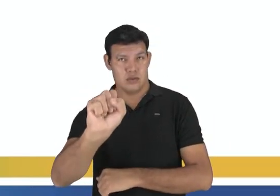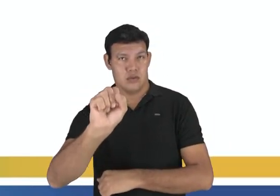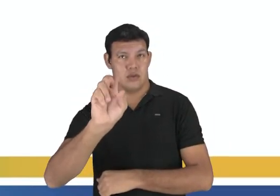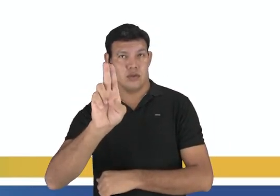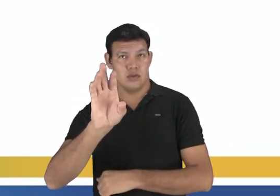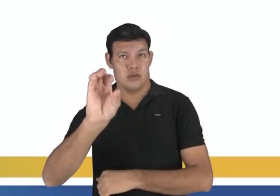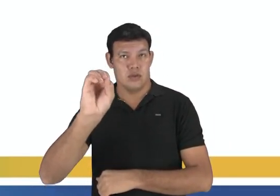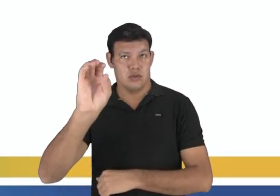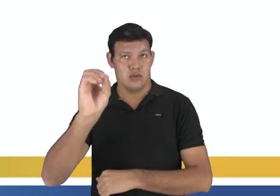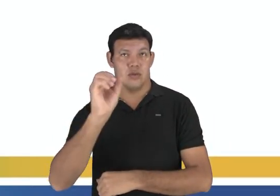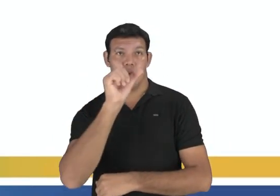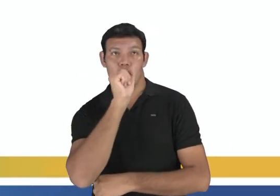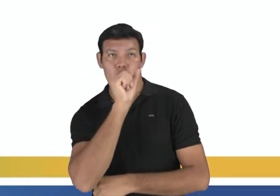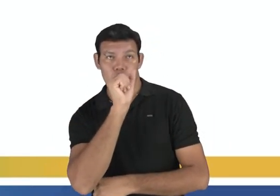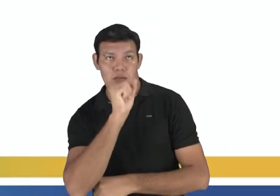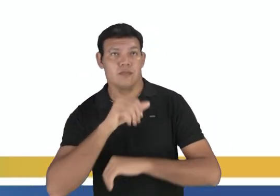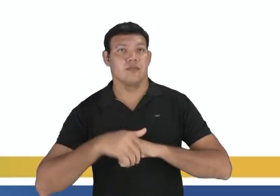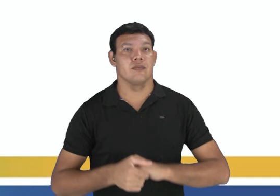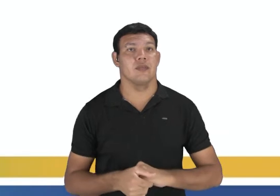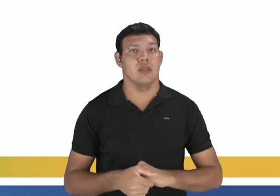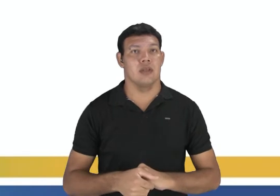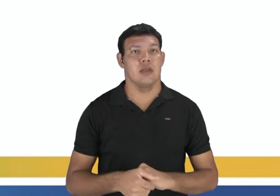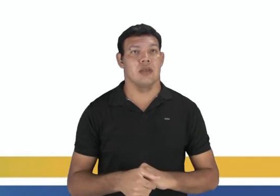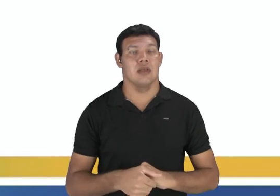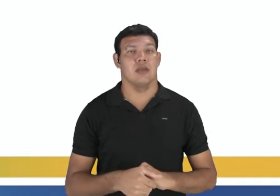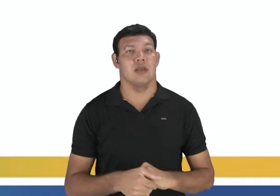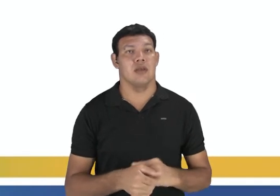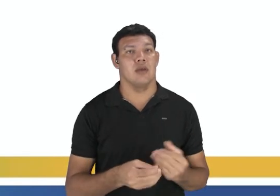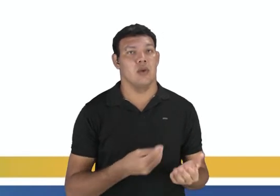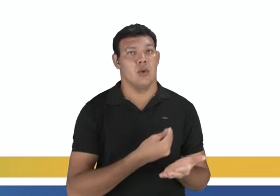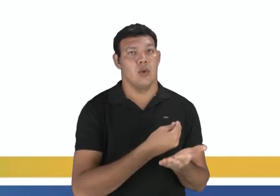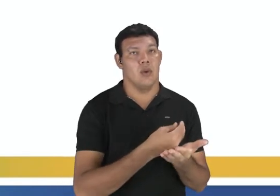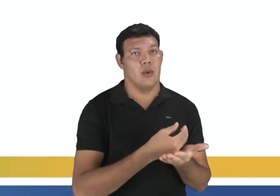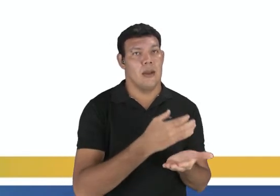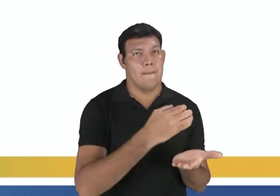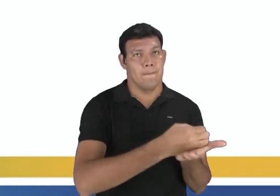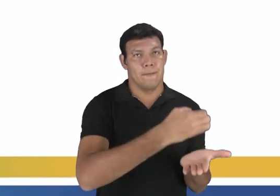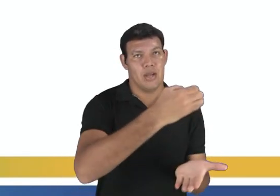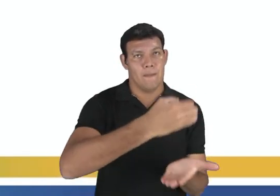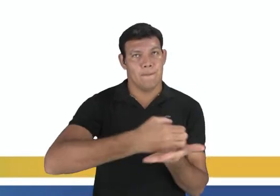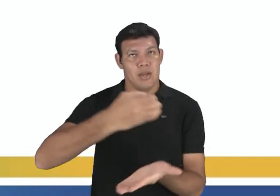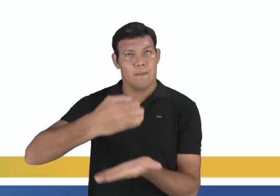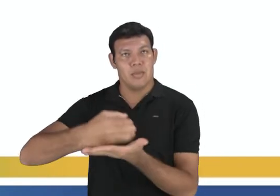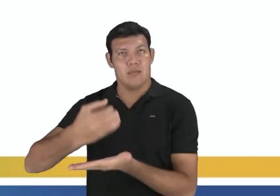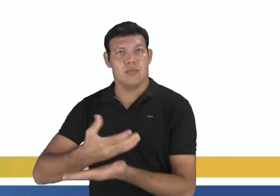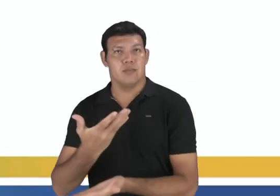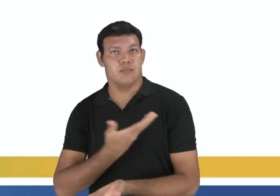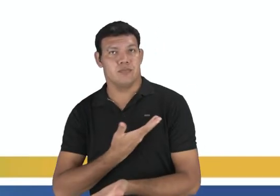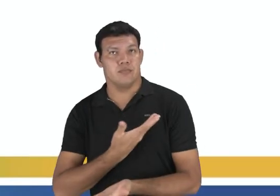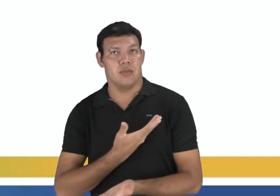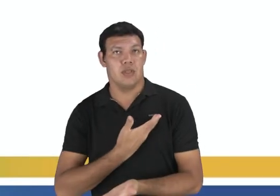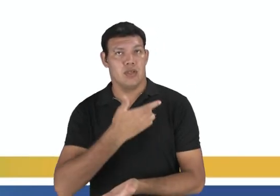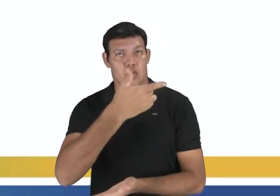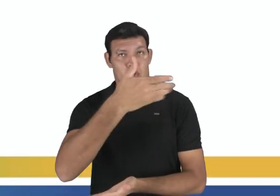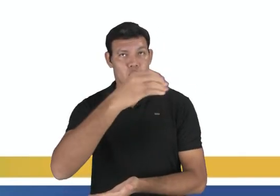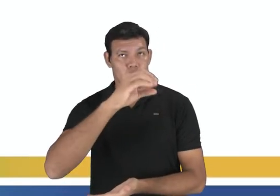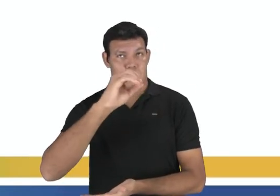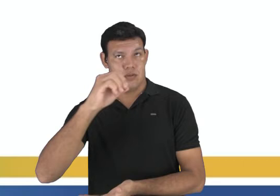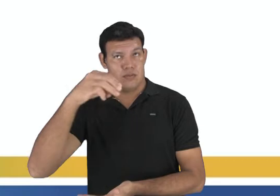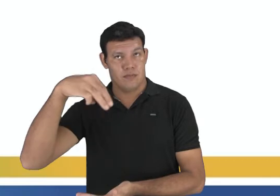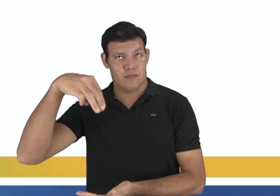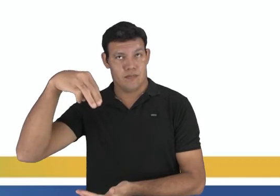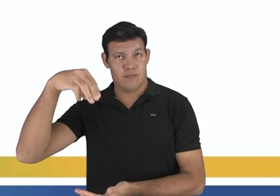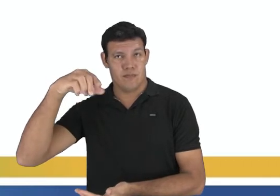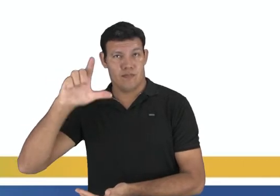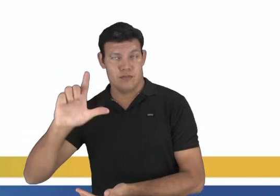a pergunta era, quantos litros ele pode encher, certo? Então, nesse caso, nós vamos perceber que basta